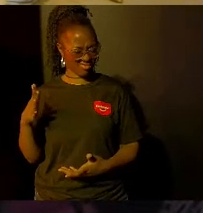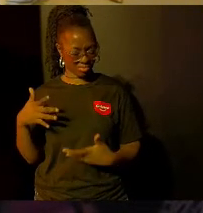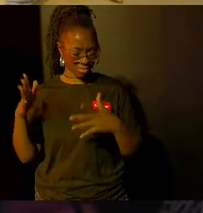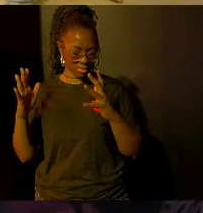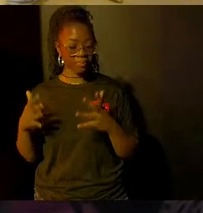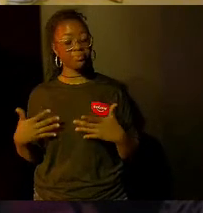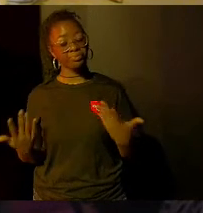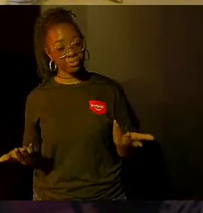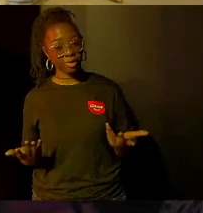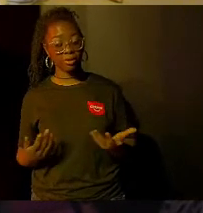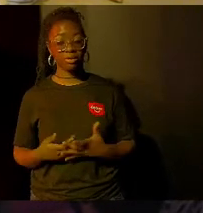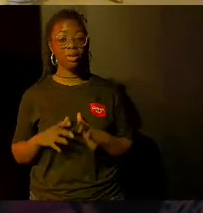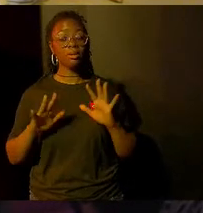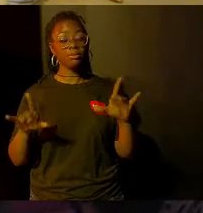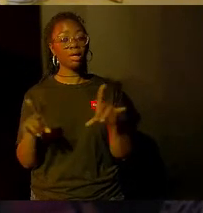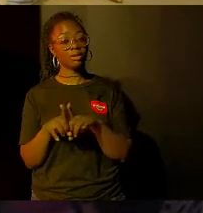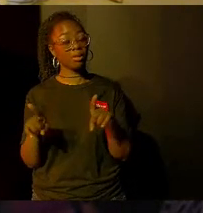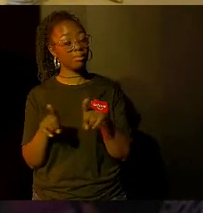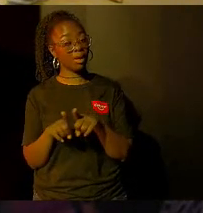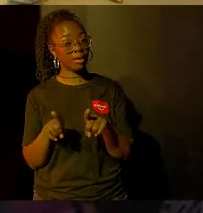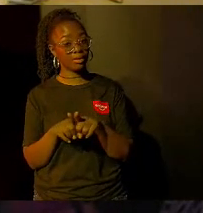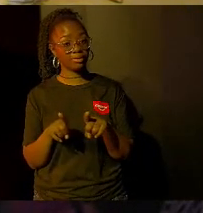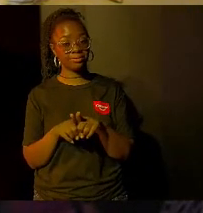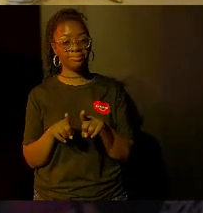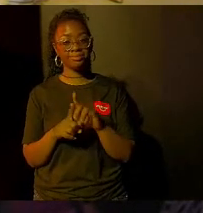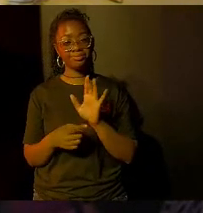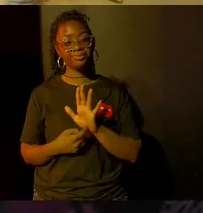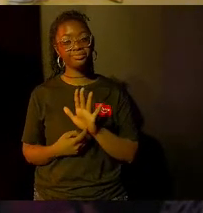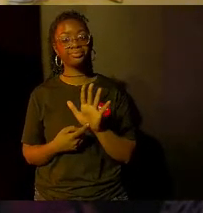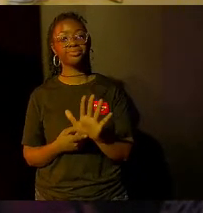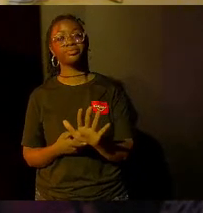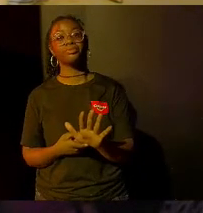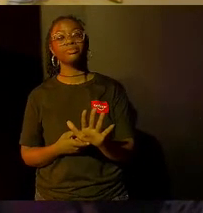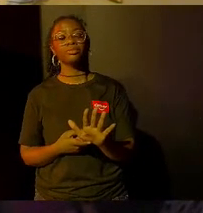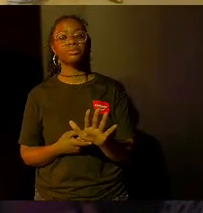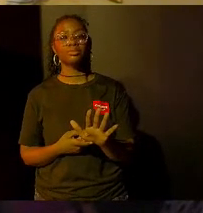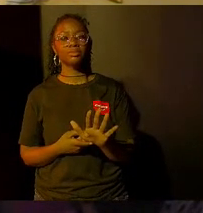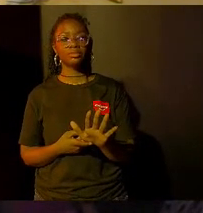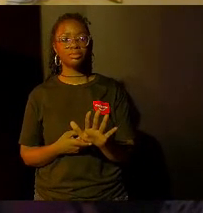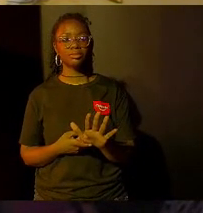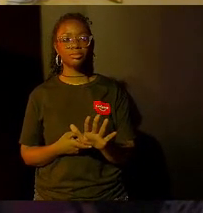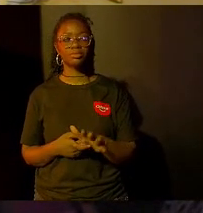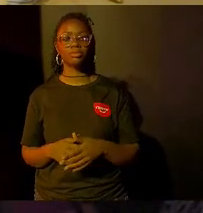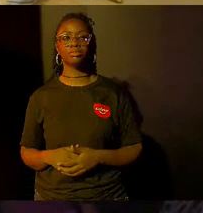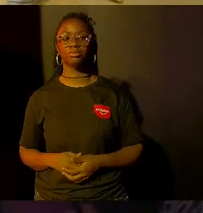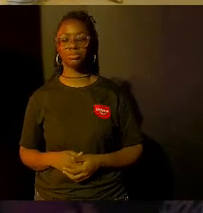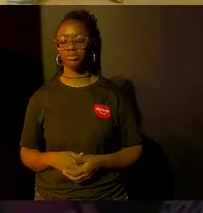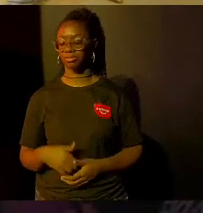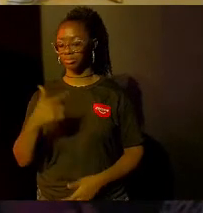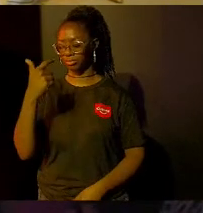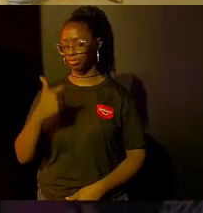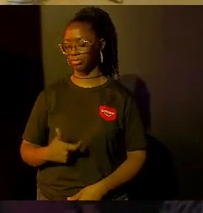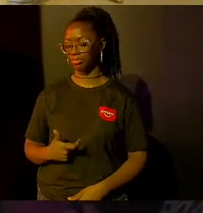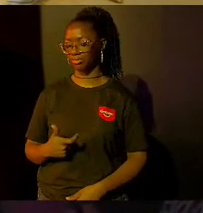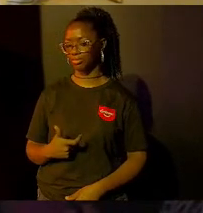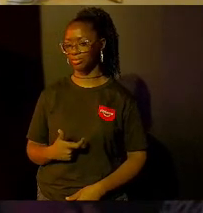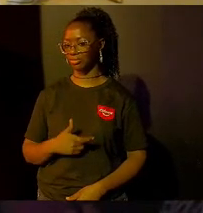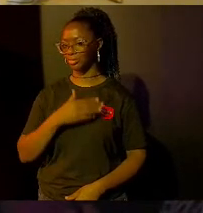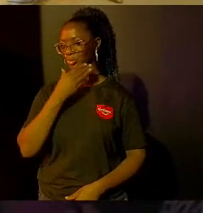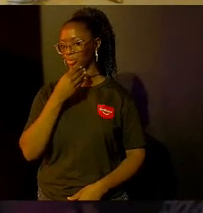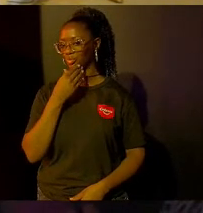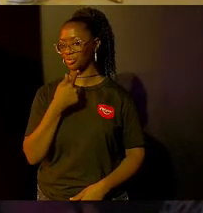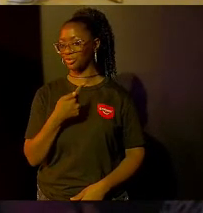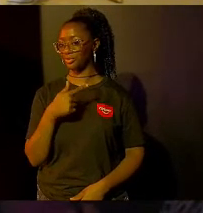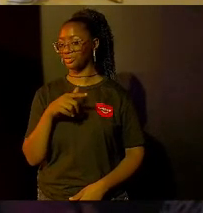ao mesmo tempo a mostrar que um senhor de 79 anos